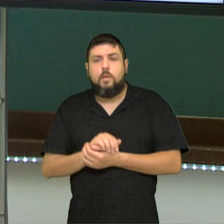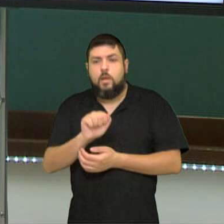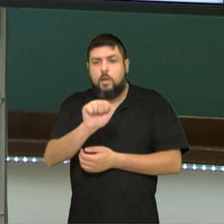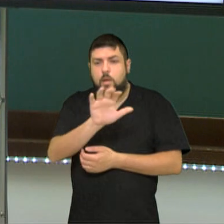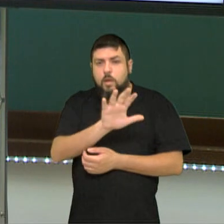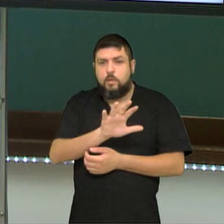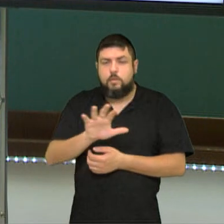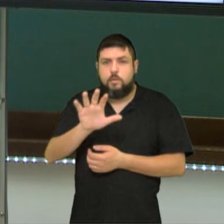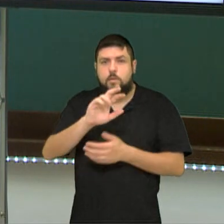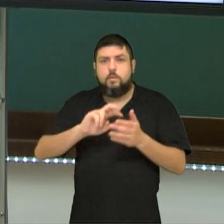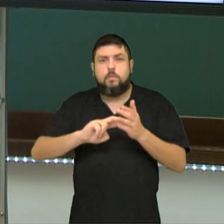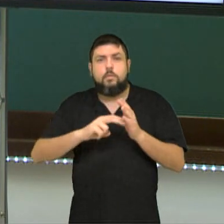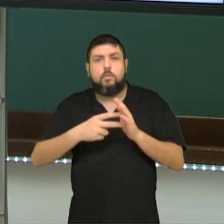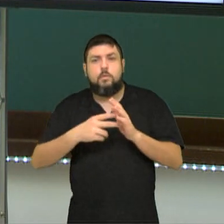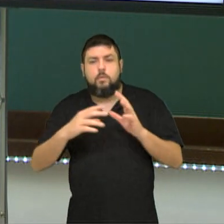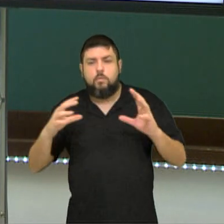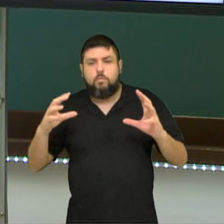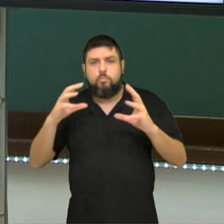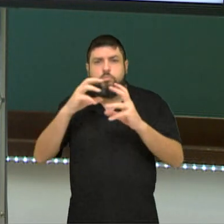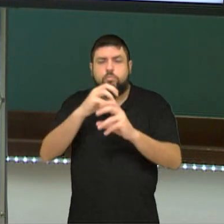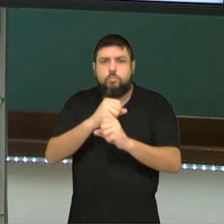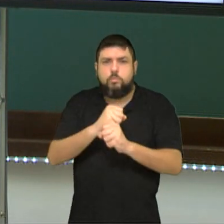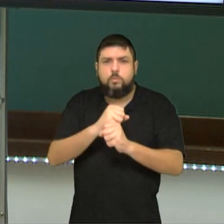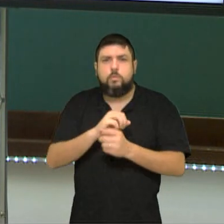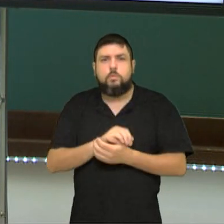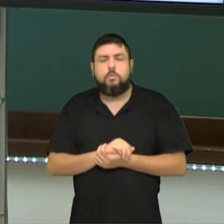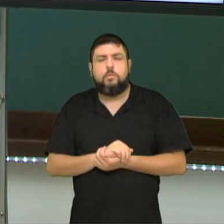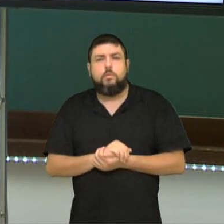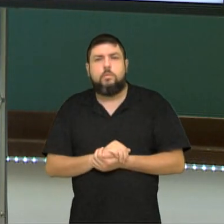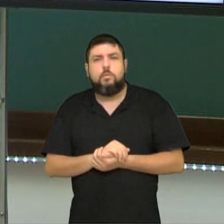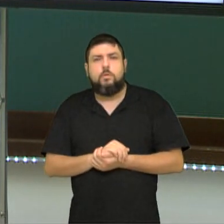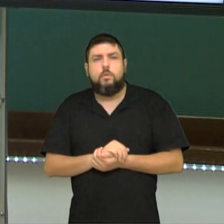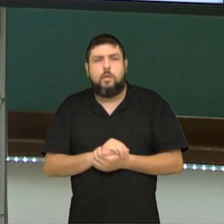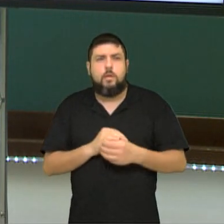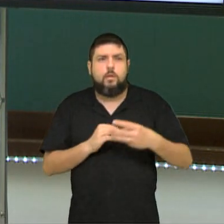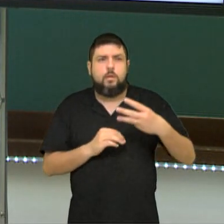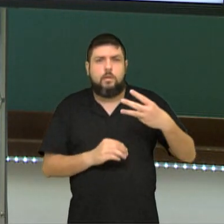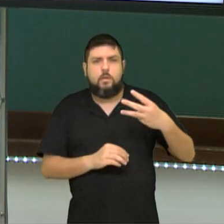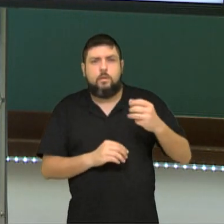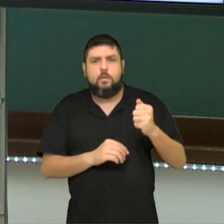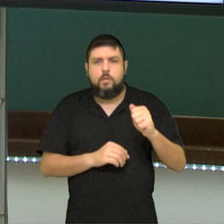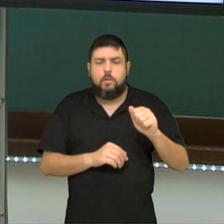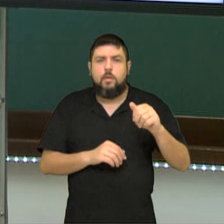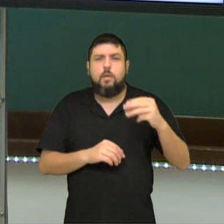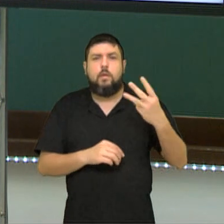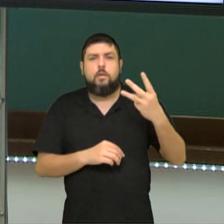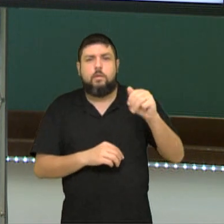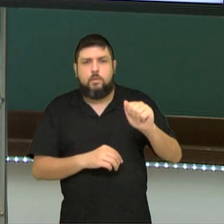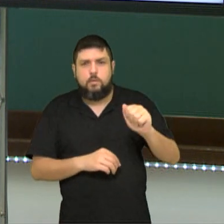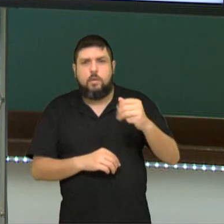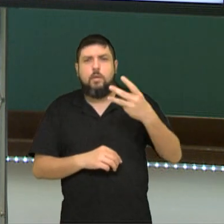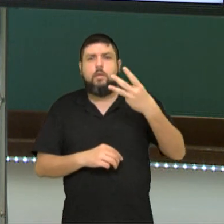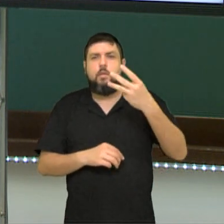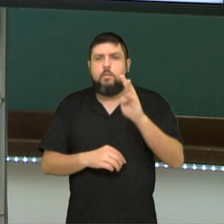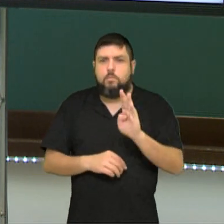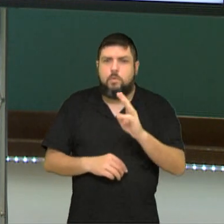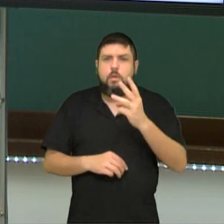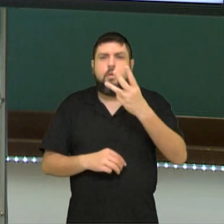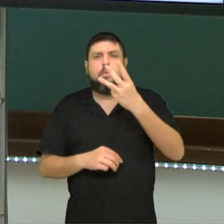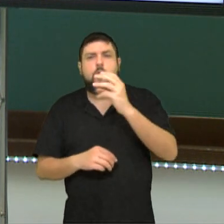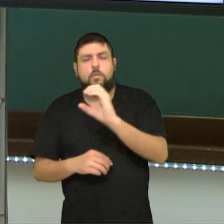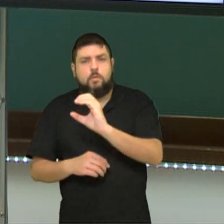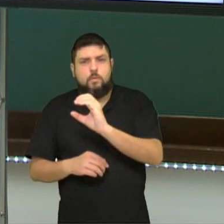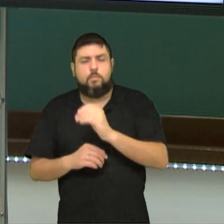das 3? Sim, 3 mais 3A mais 3B mais 3C. Nenhum desses termos